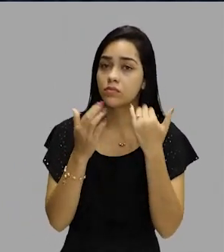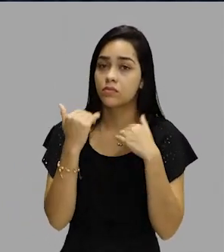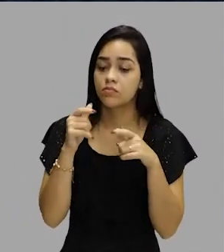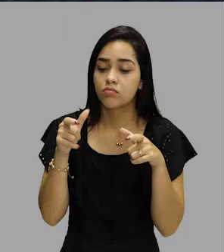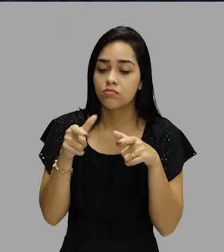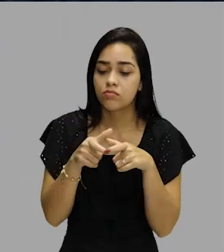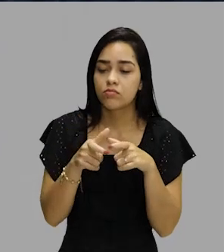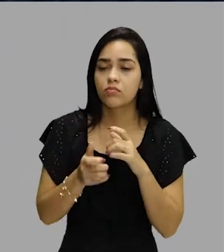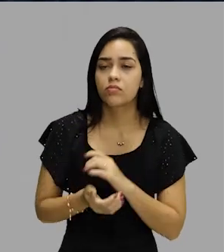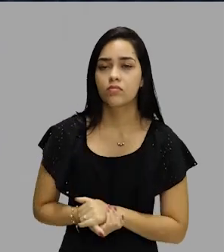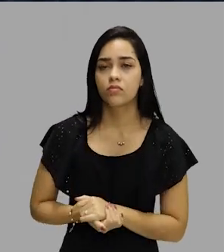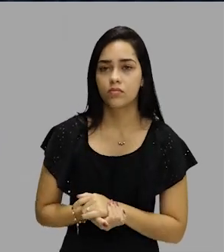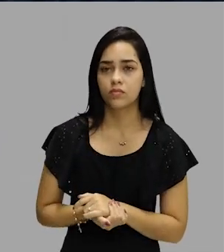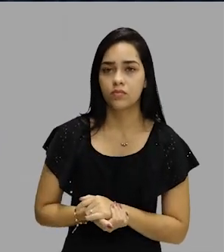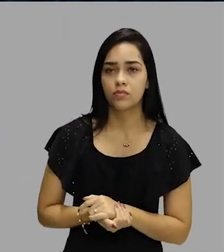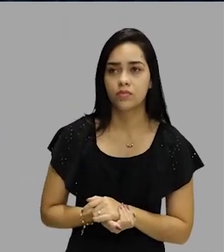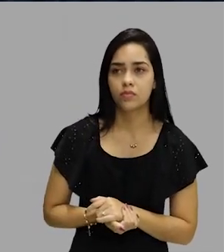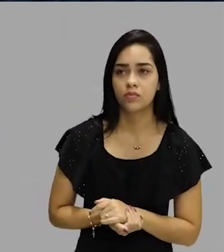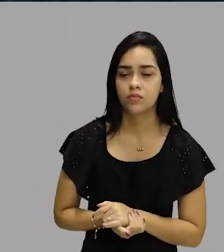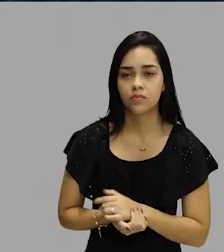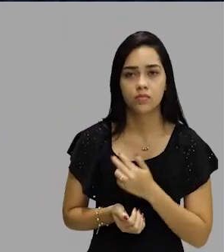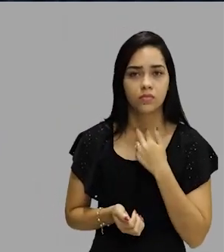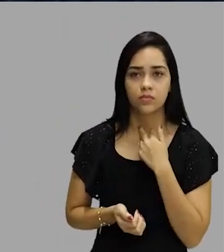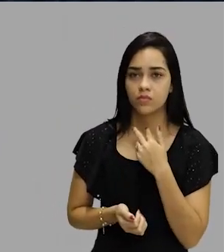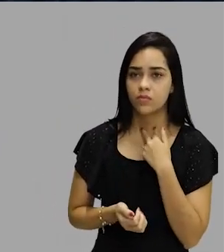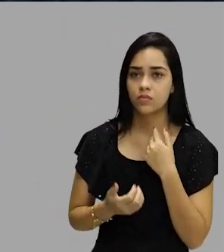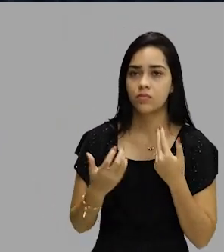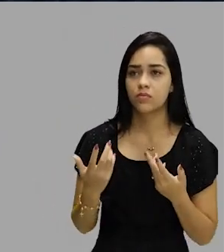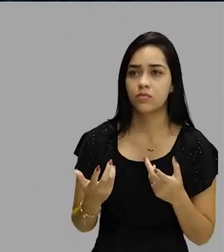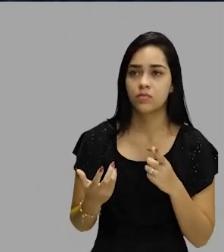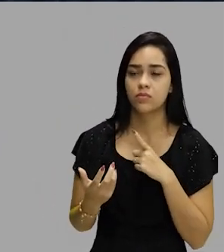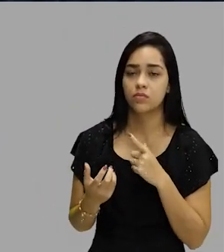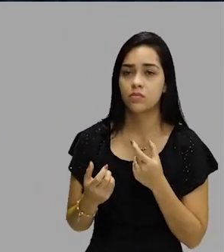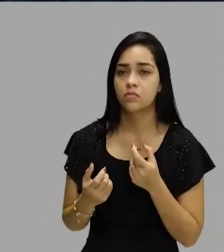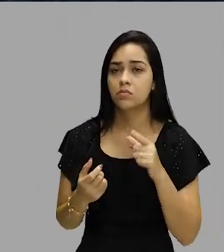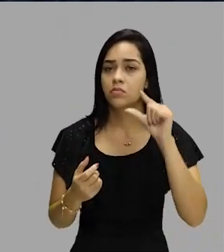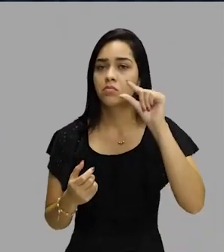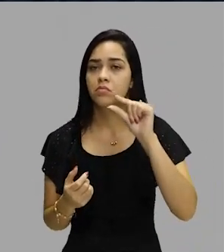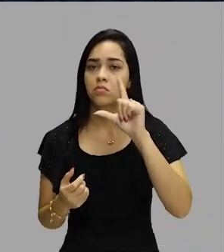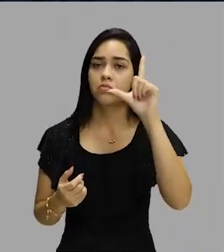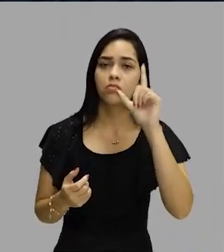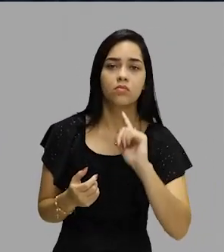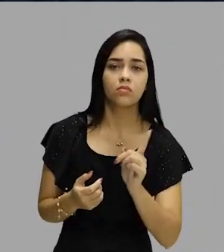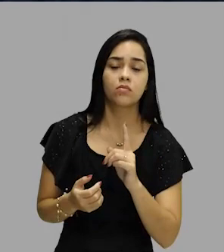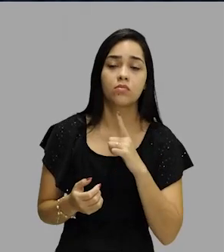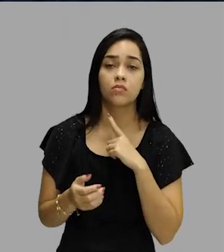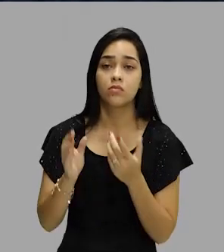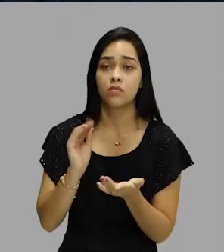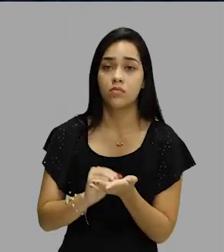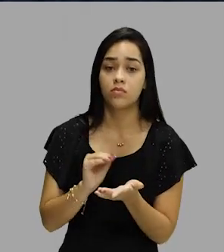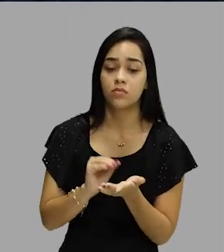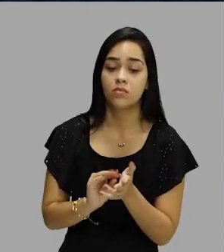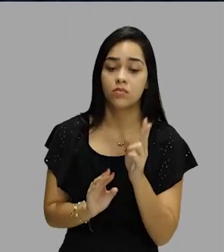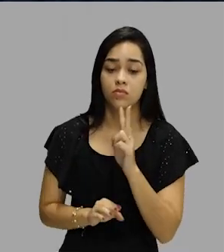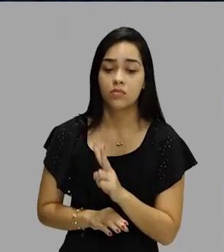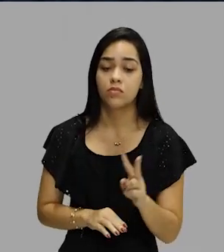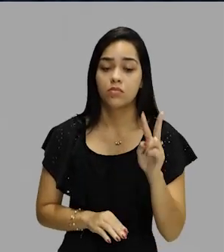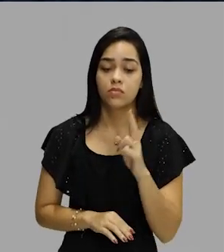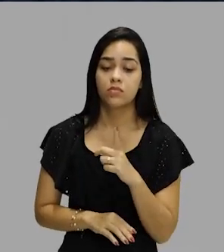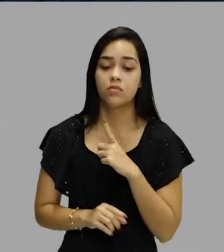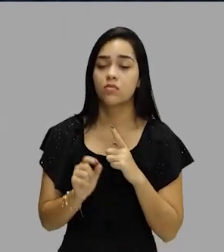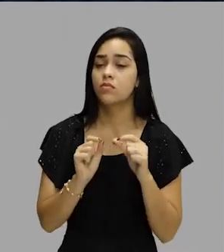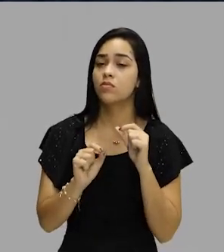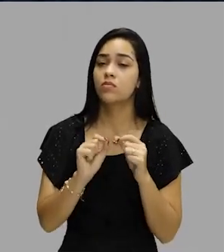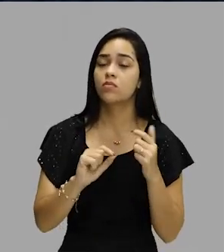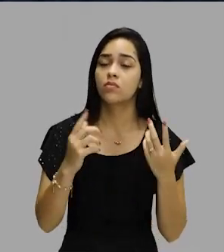pequena quantidade, tá? Não pode ter nem pouco nem muito. A falta dessas vitaminas causa o